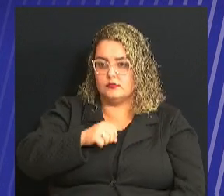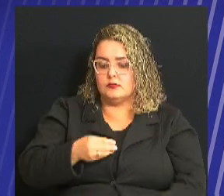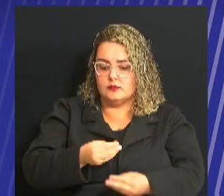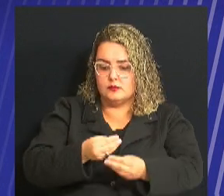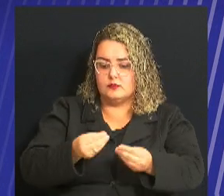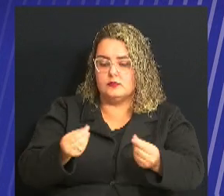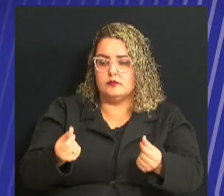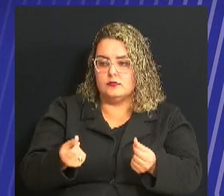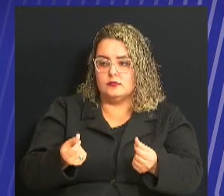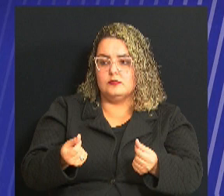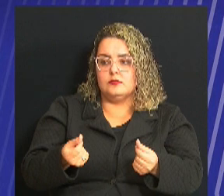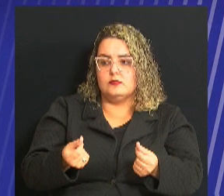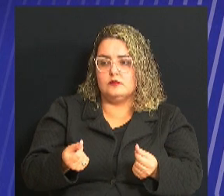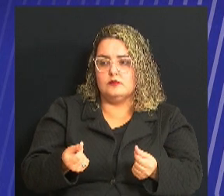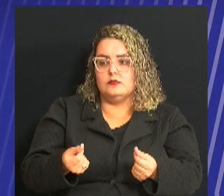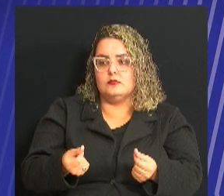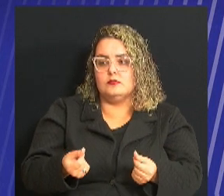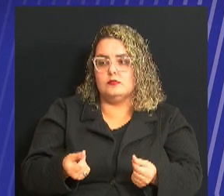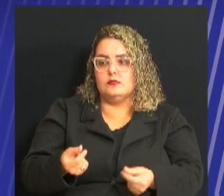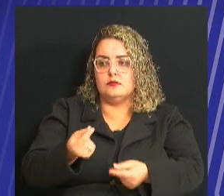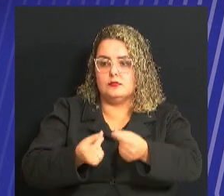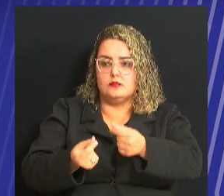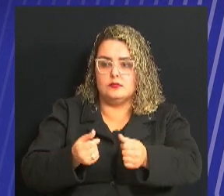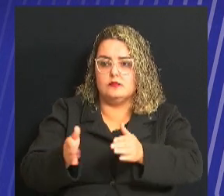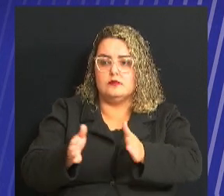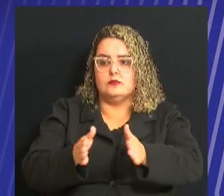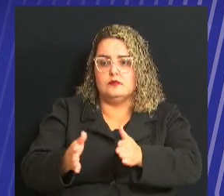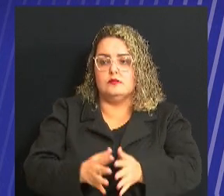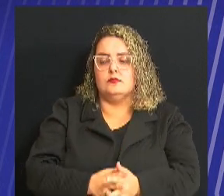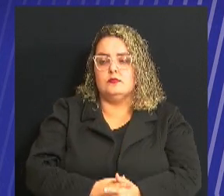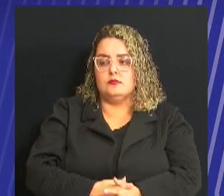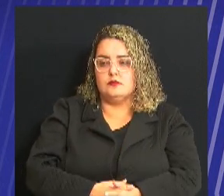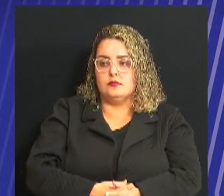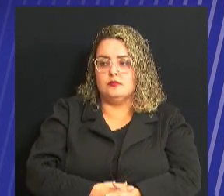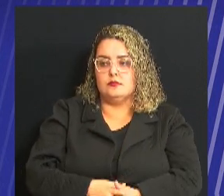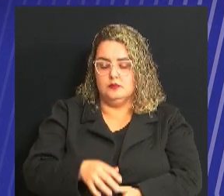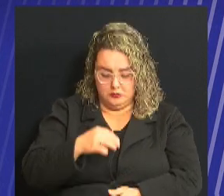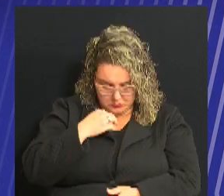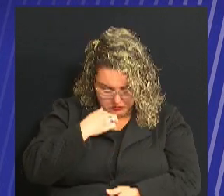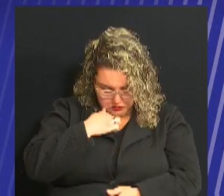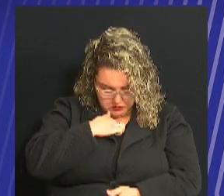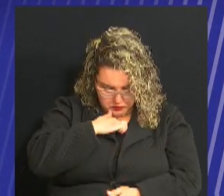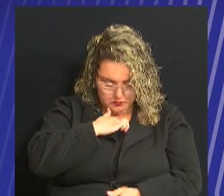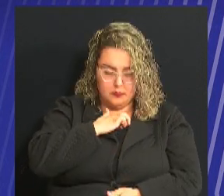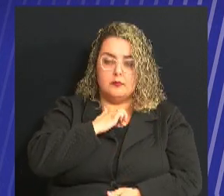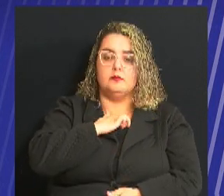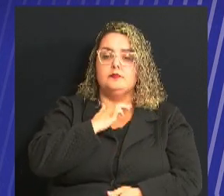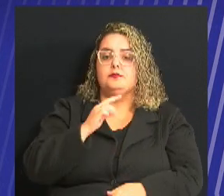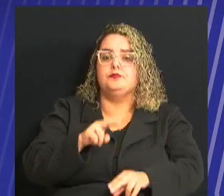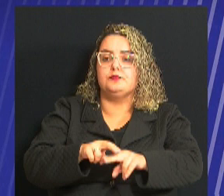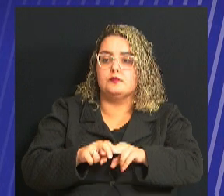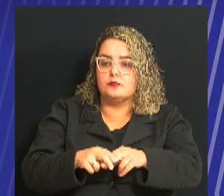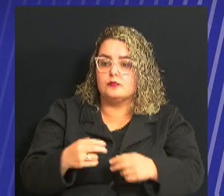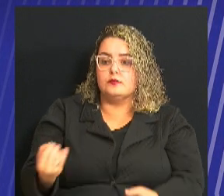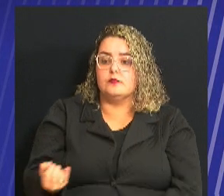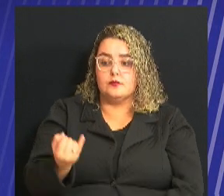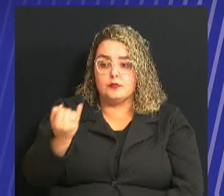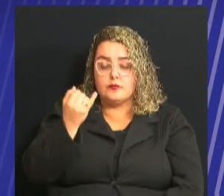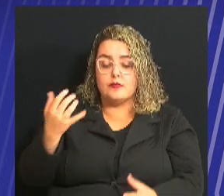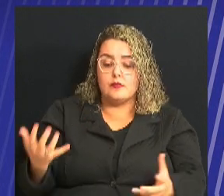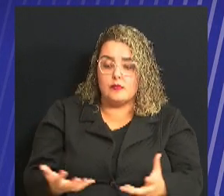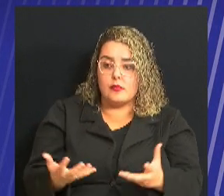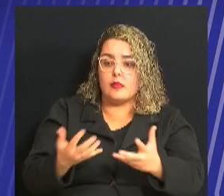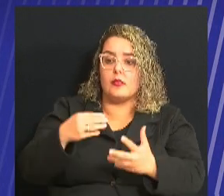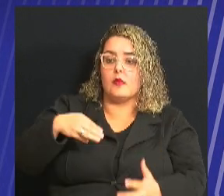qualidade e a preço acessível. Portanto, devido à importância dessa iniciativa,